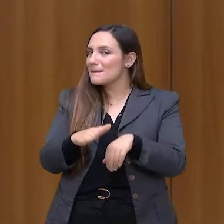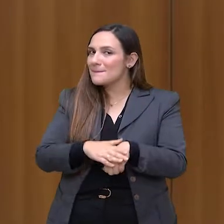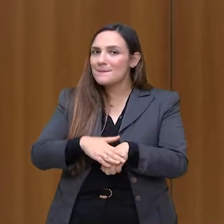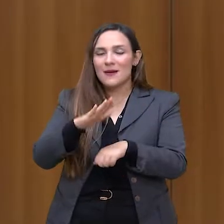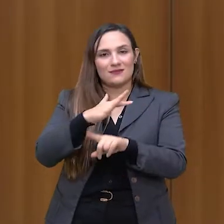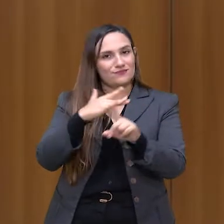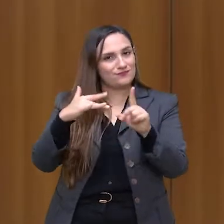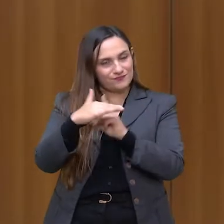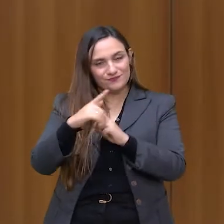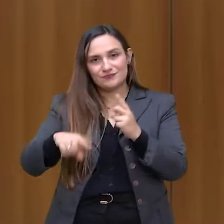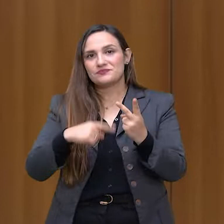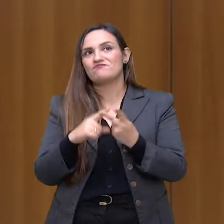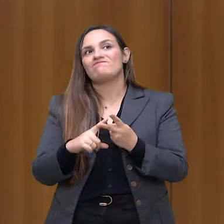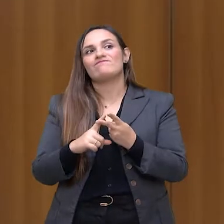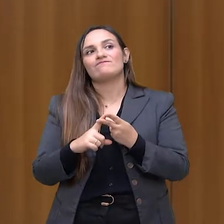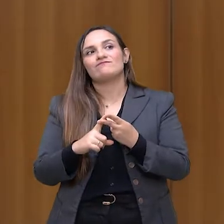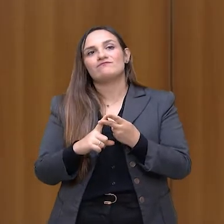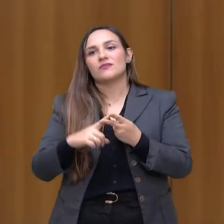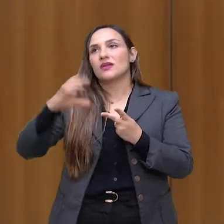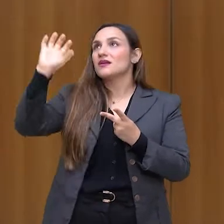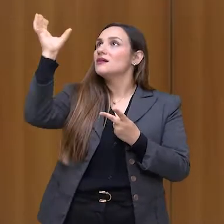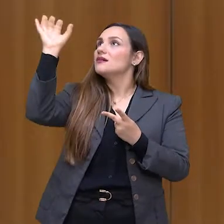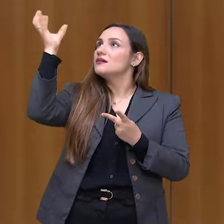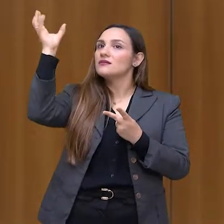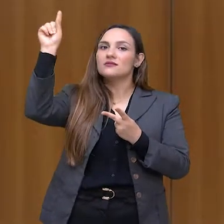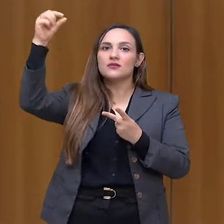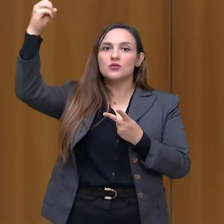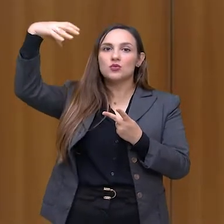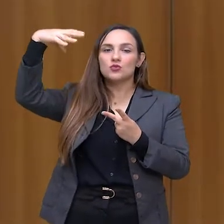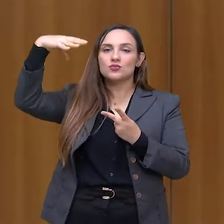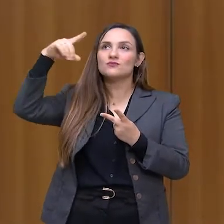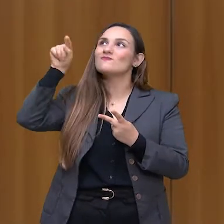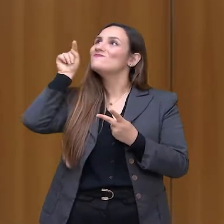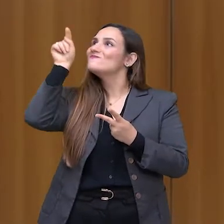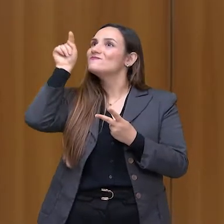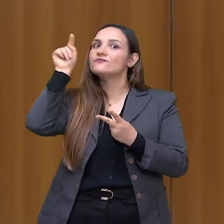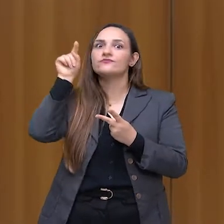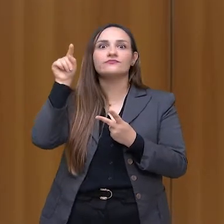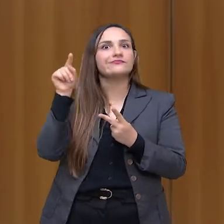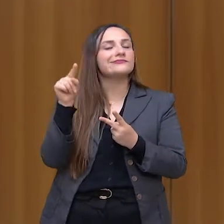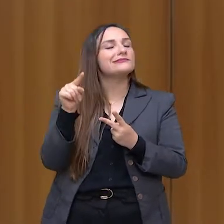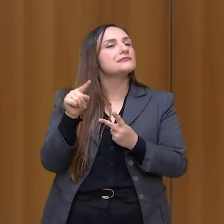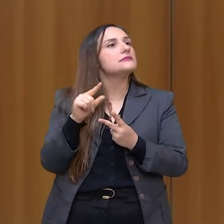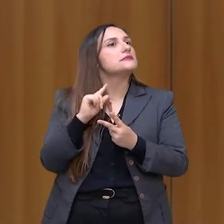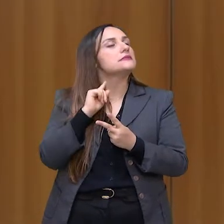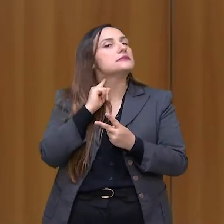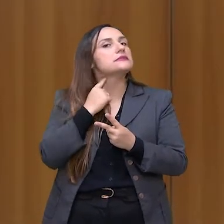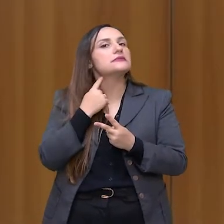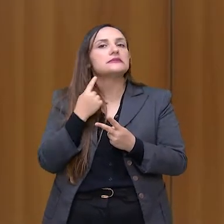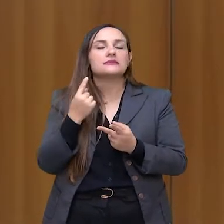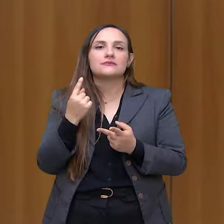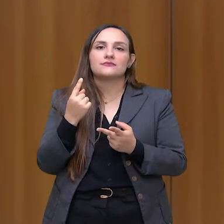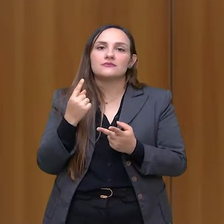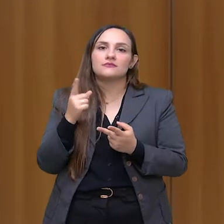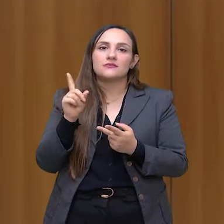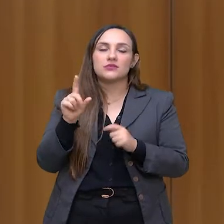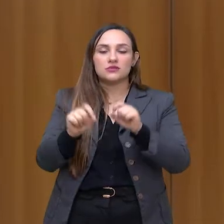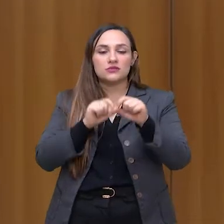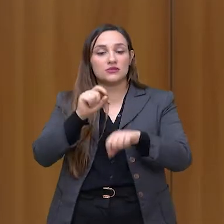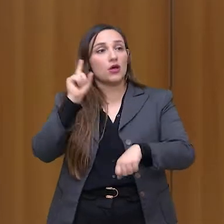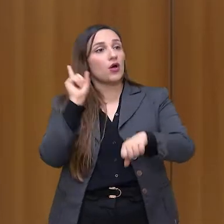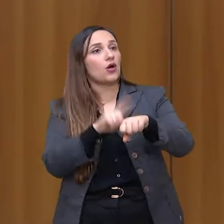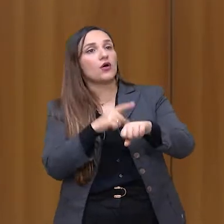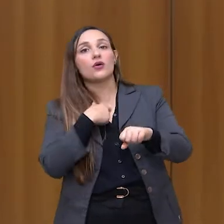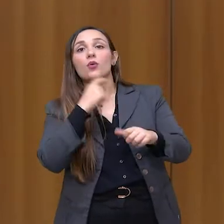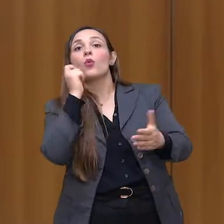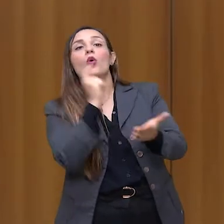pilha, lâmpadas. E lâmpada, por exemplo, há um grande destaque nas compras, porque nas compras